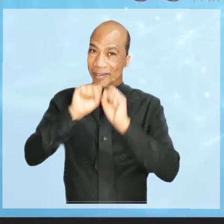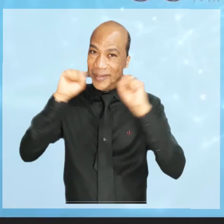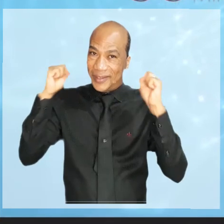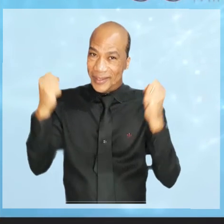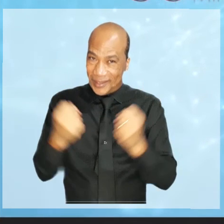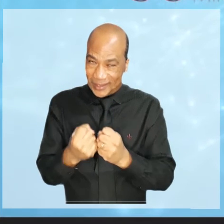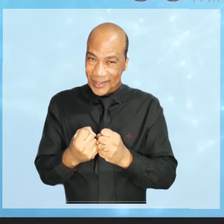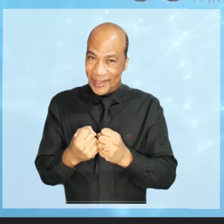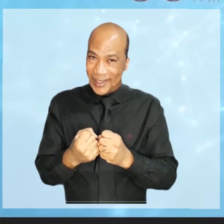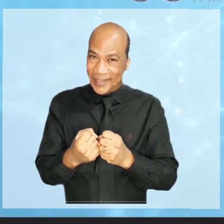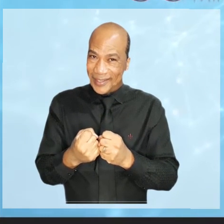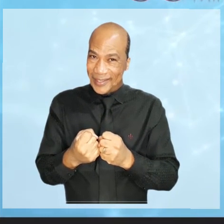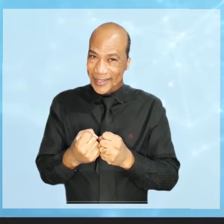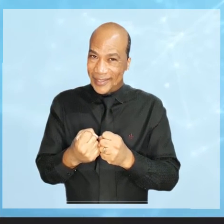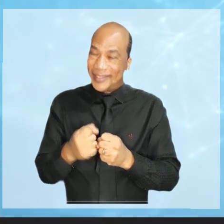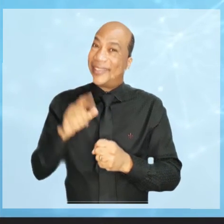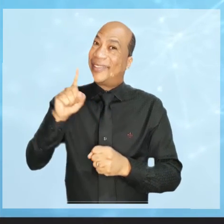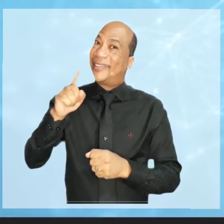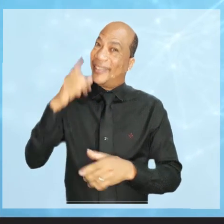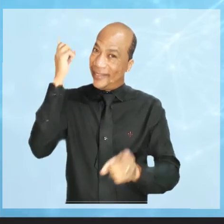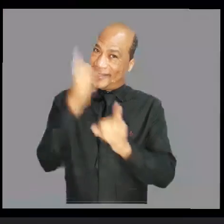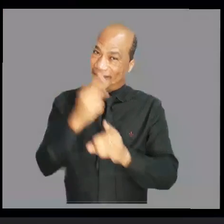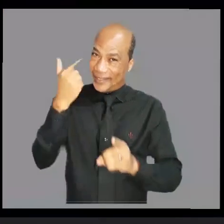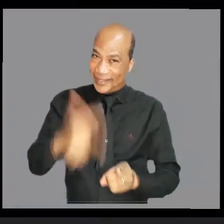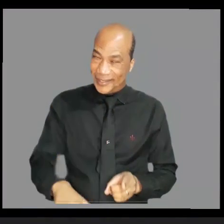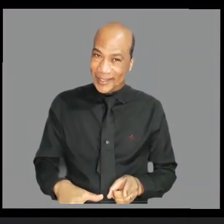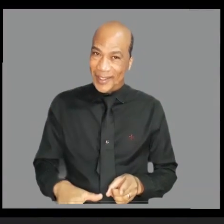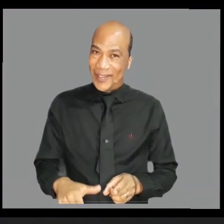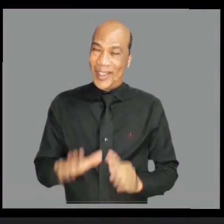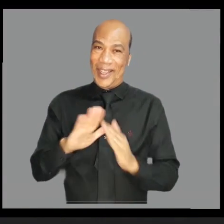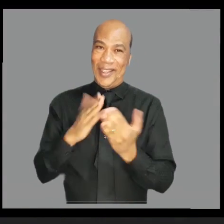que é feita por você.